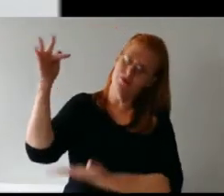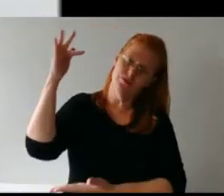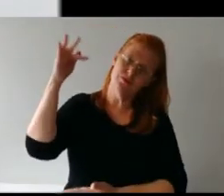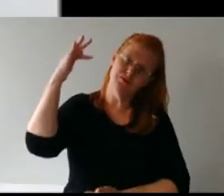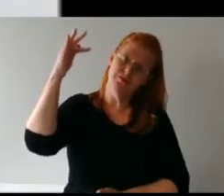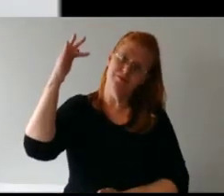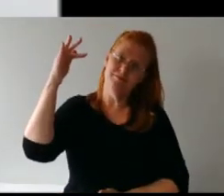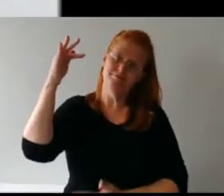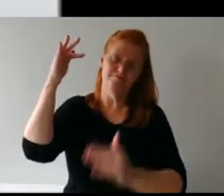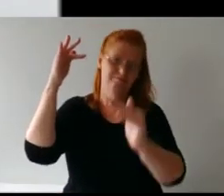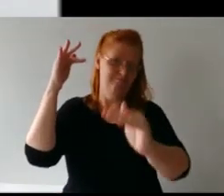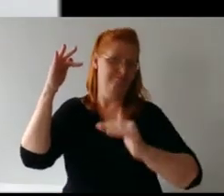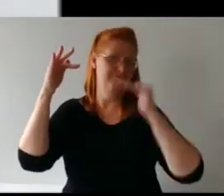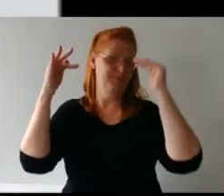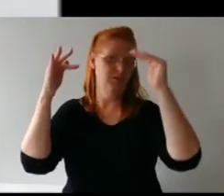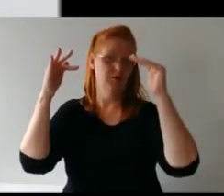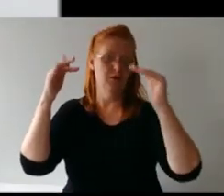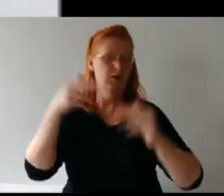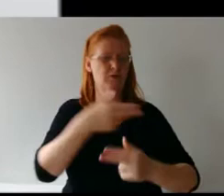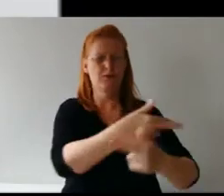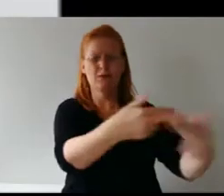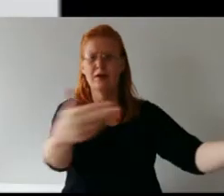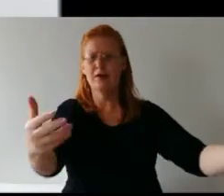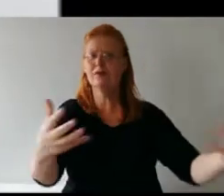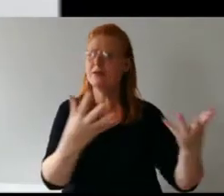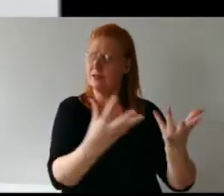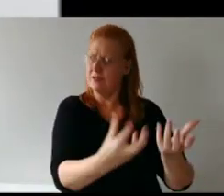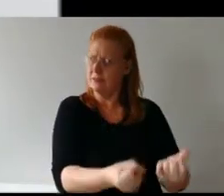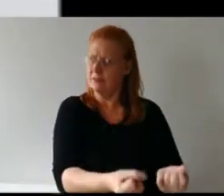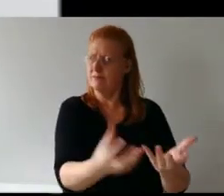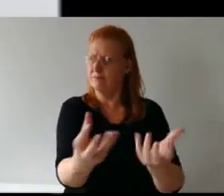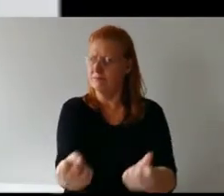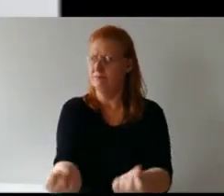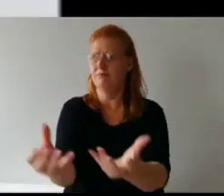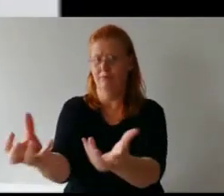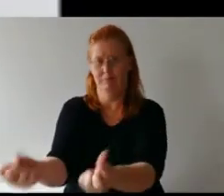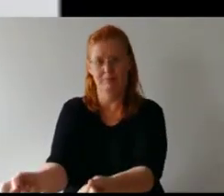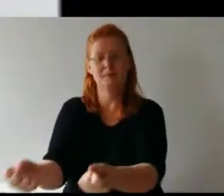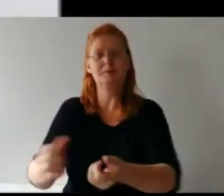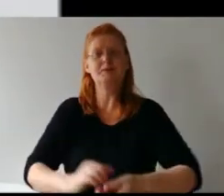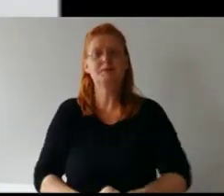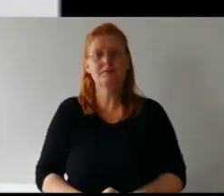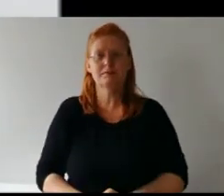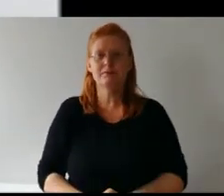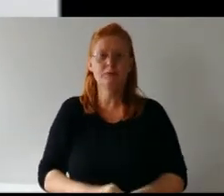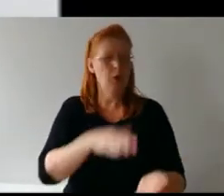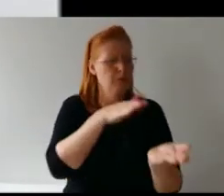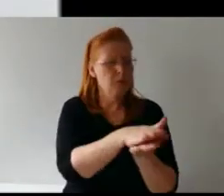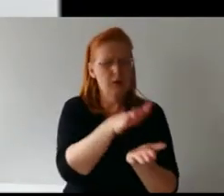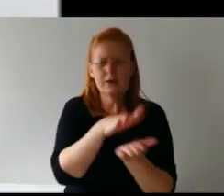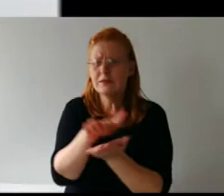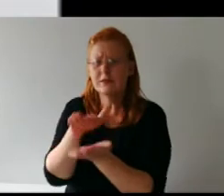Deleuze, por ser um filósofo da máxima aceitação de termos,